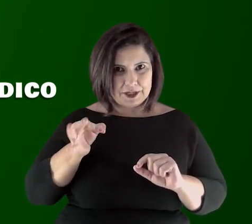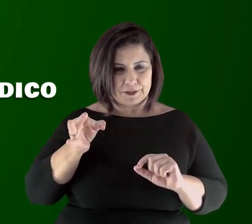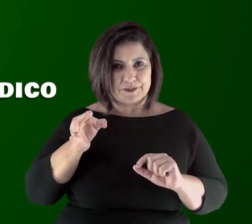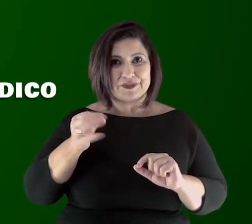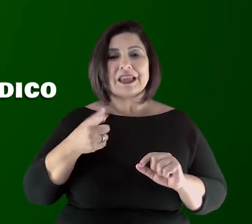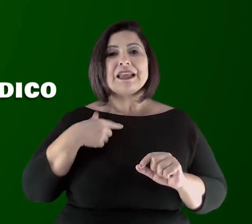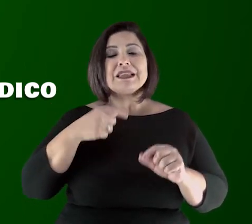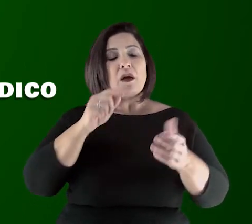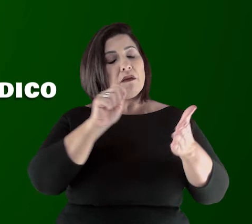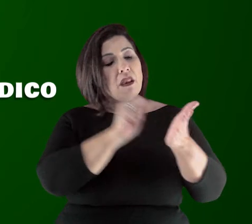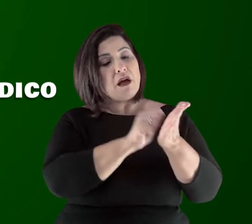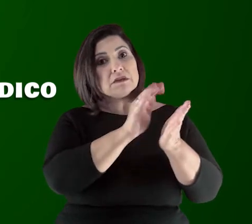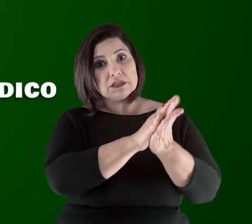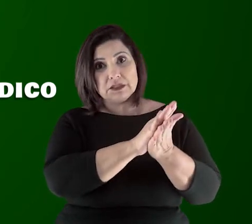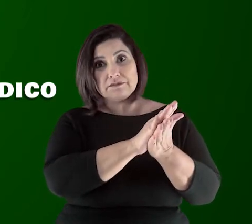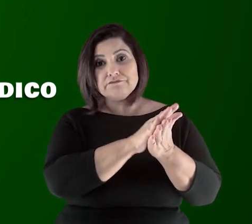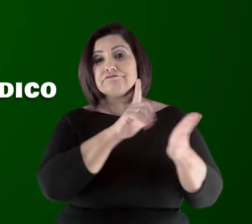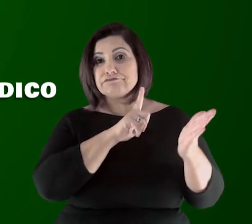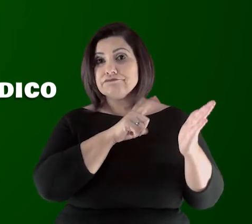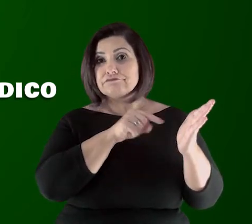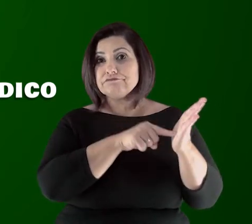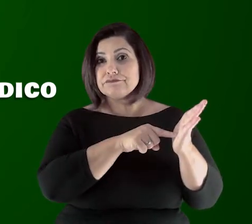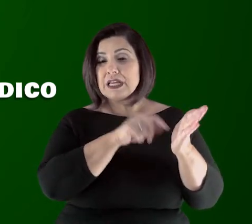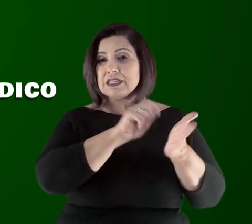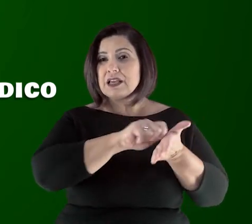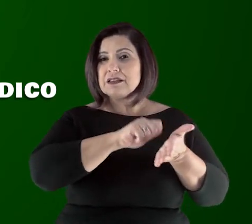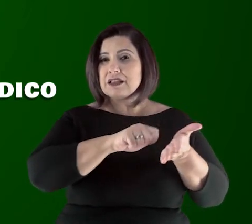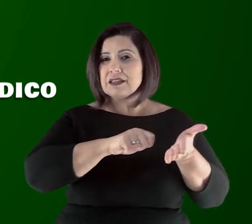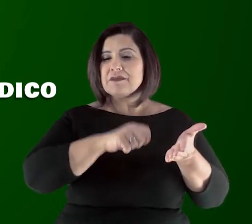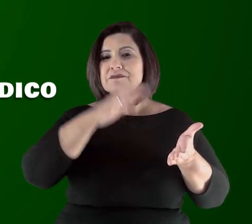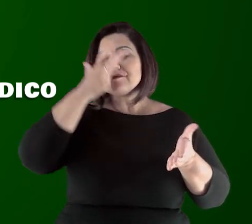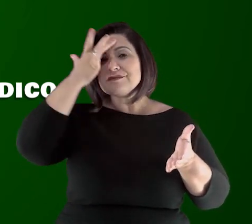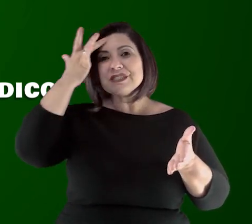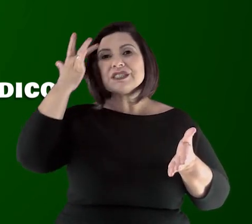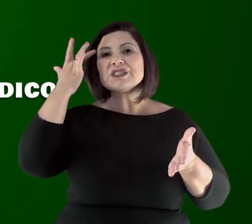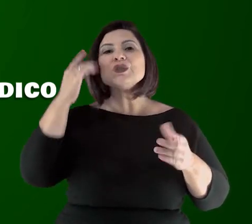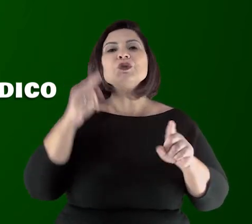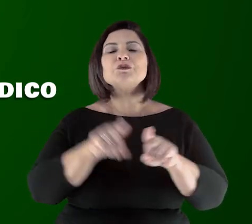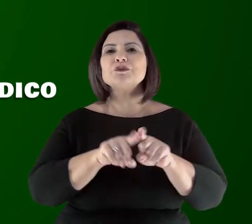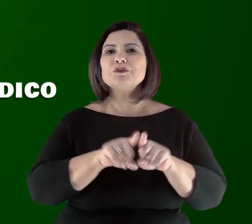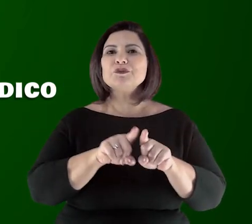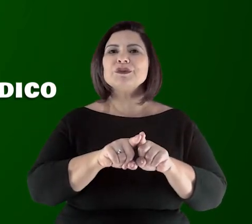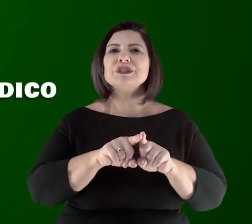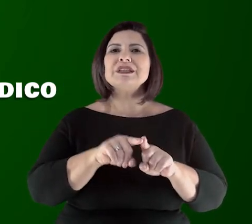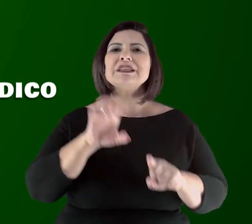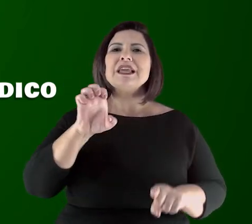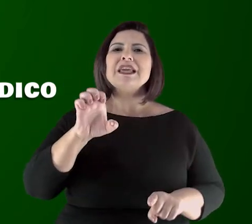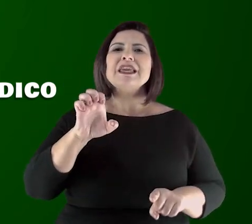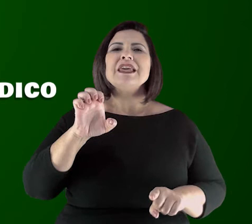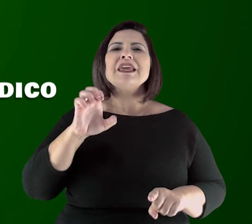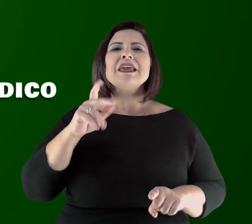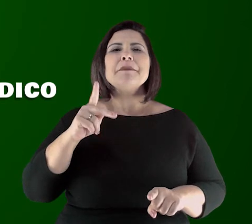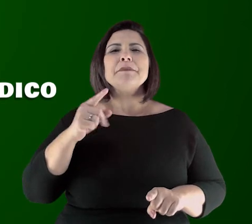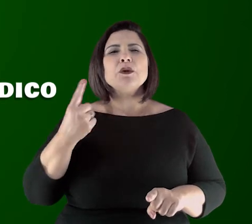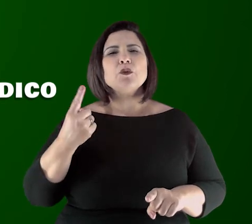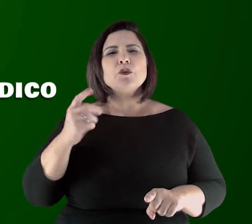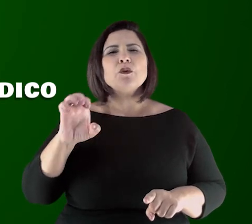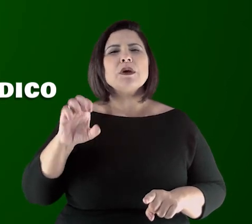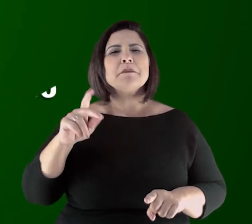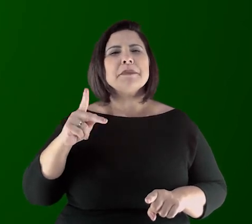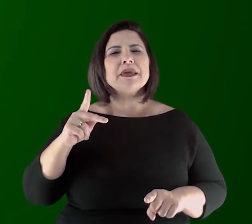últimos 12 meses para a reserva de vagas para pessoa com deficiência, que a gente também chama de